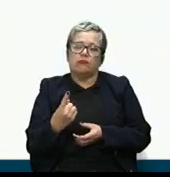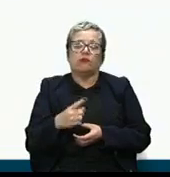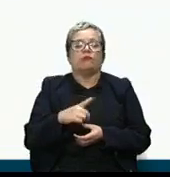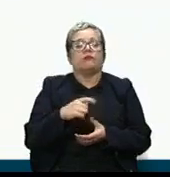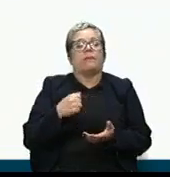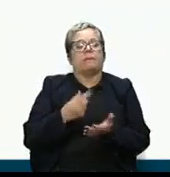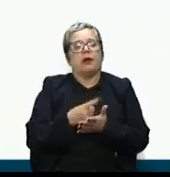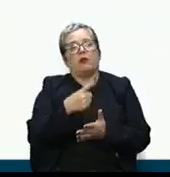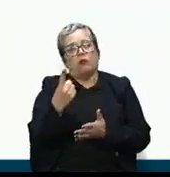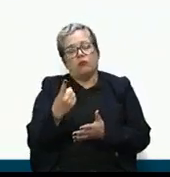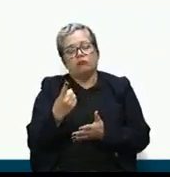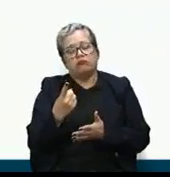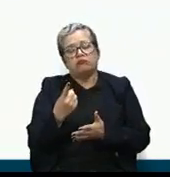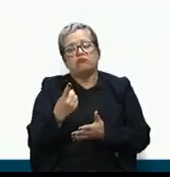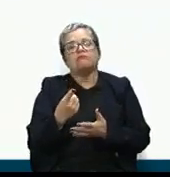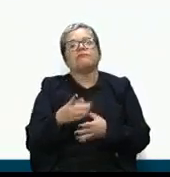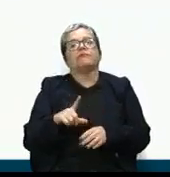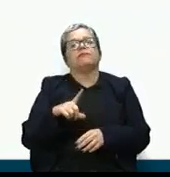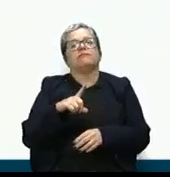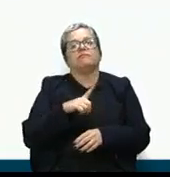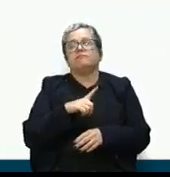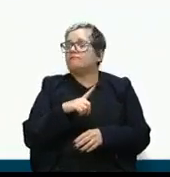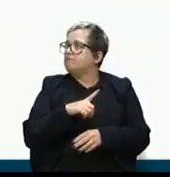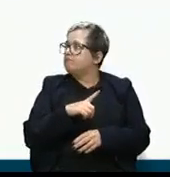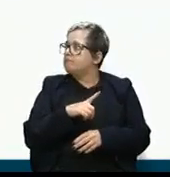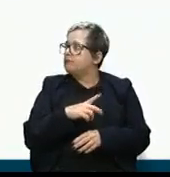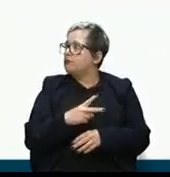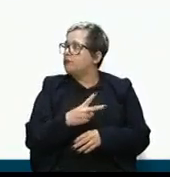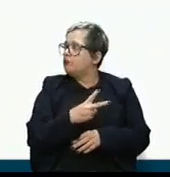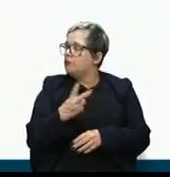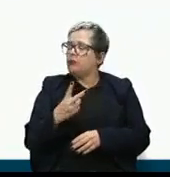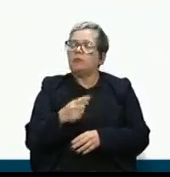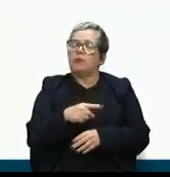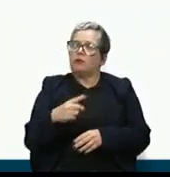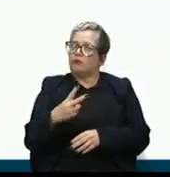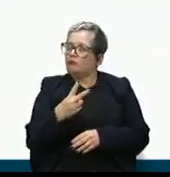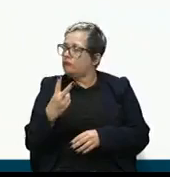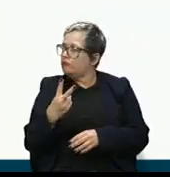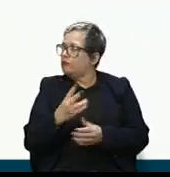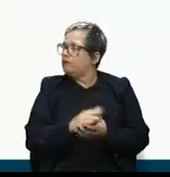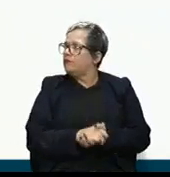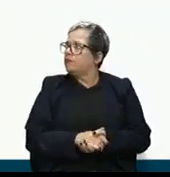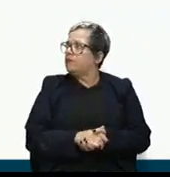devo 1 e devo 1, eu devo 2.